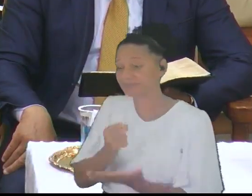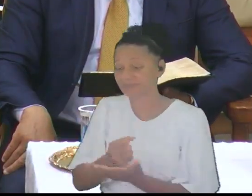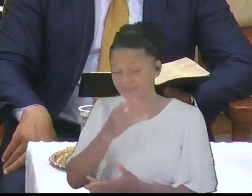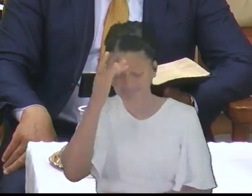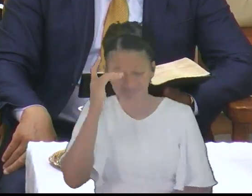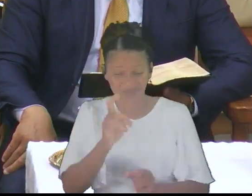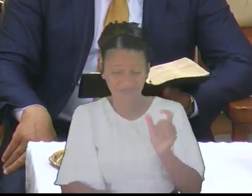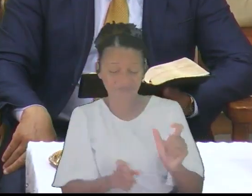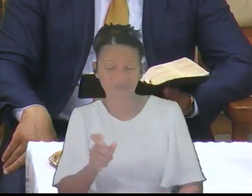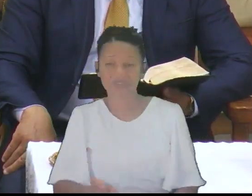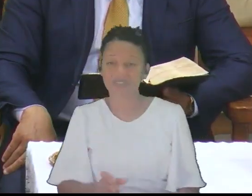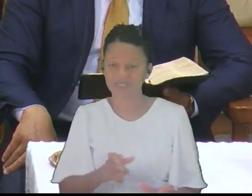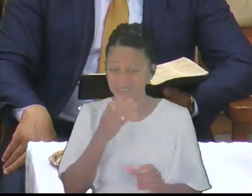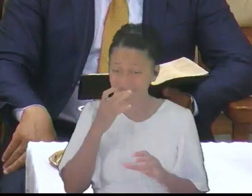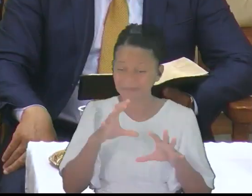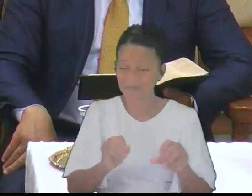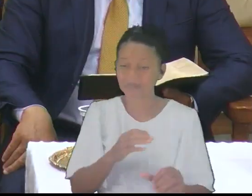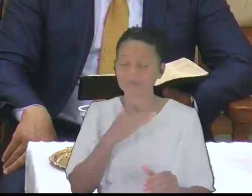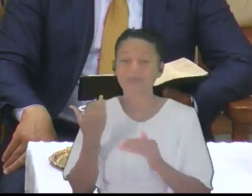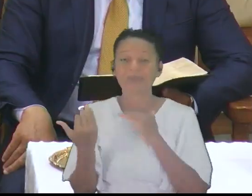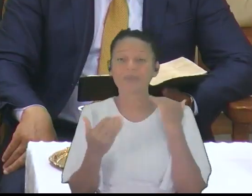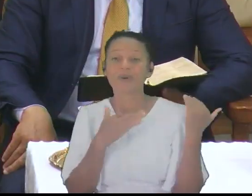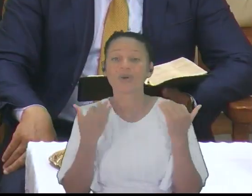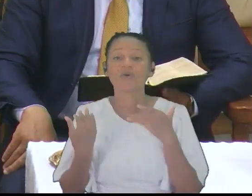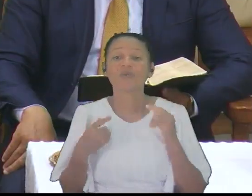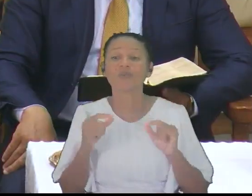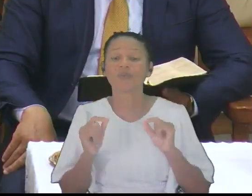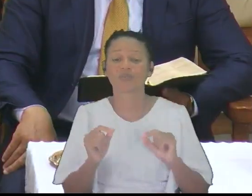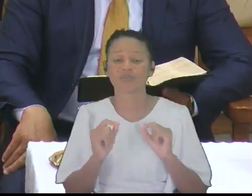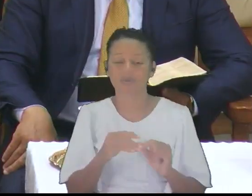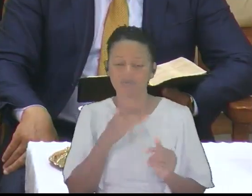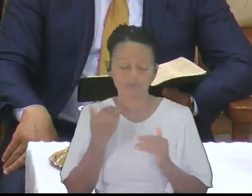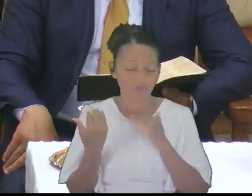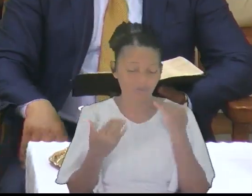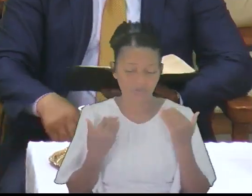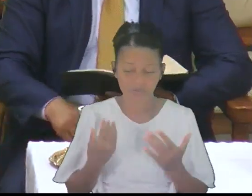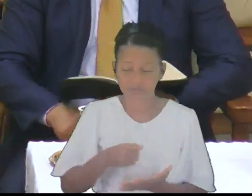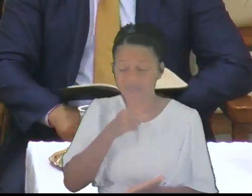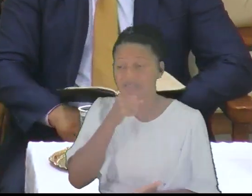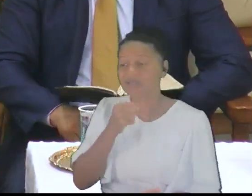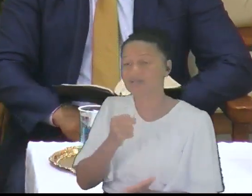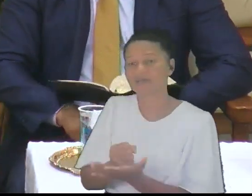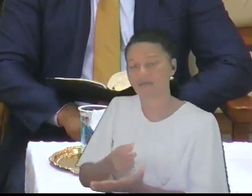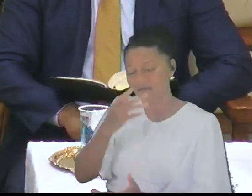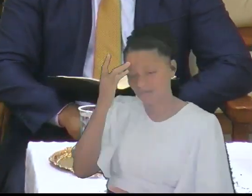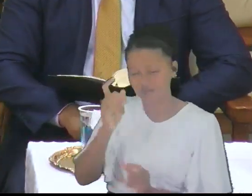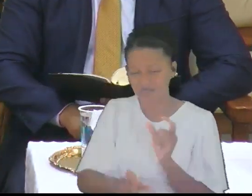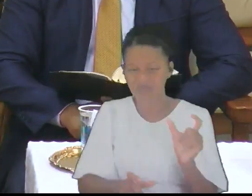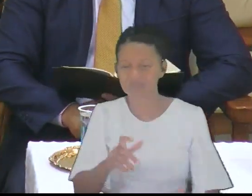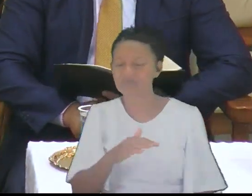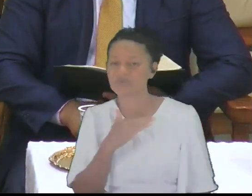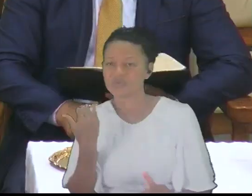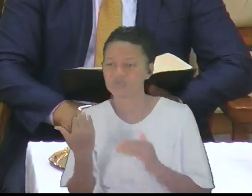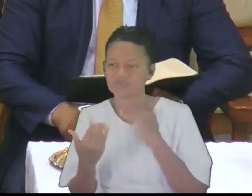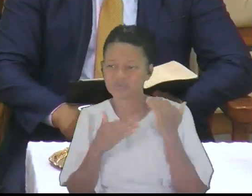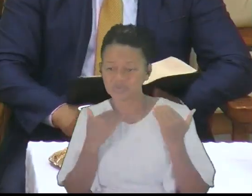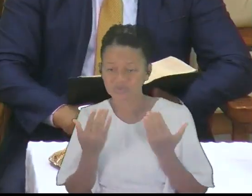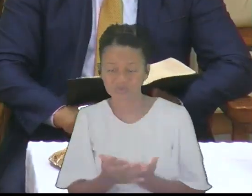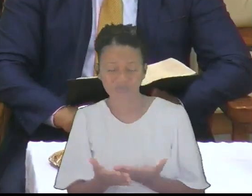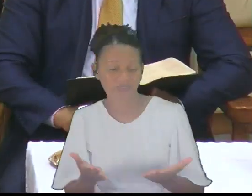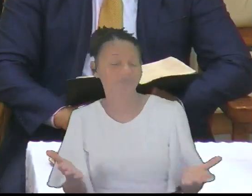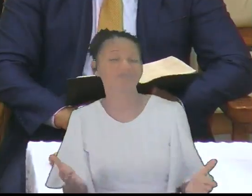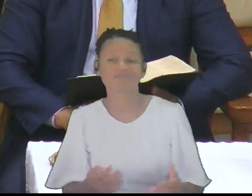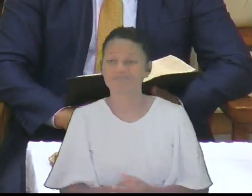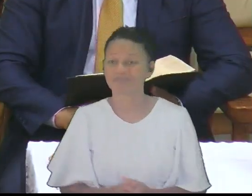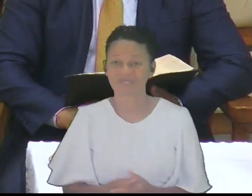os animais morriam e ficavam o quê, irmãos? Mortos. No Antigo Testamento, as pessoas morriam, os animais morriam